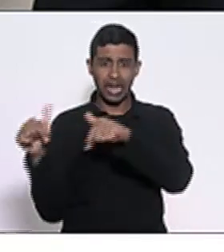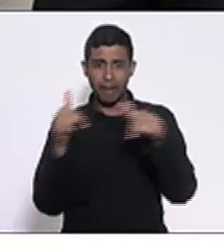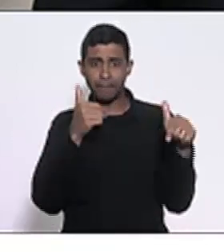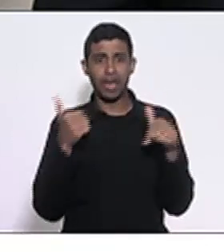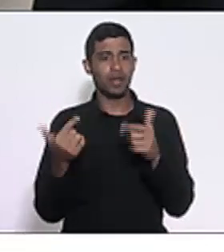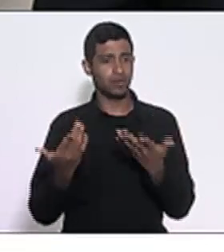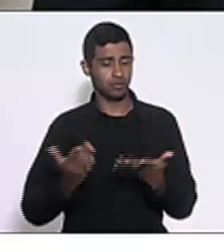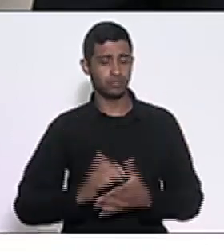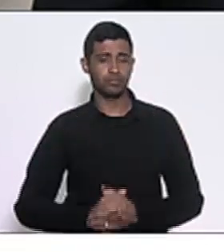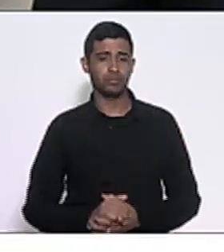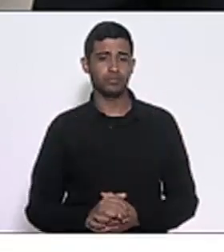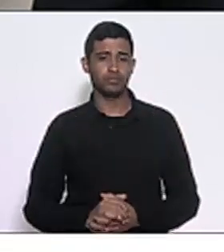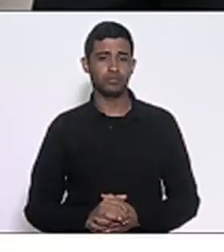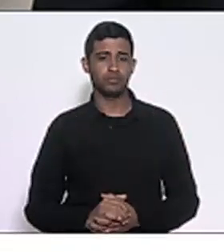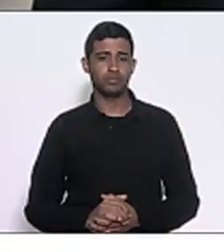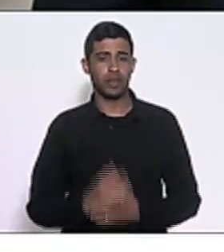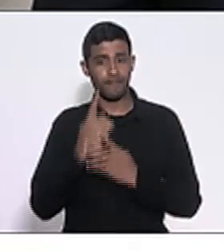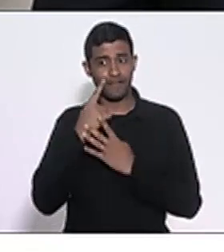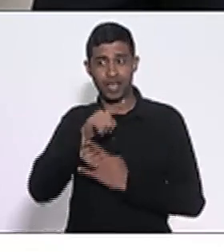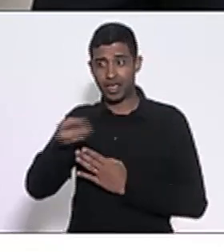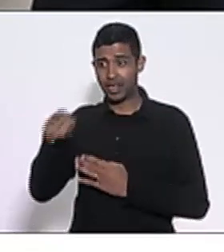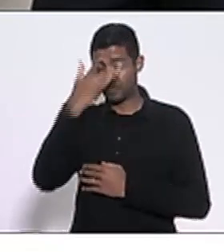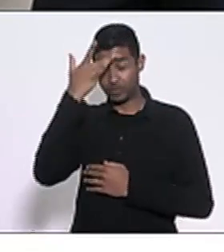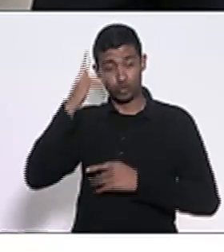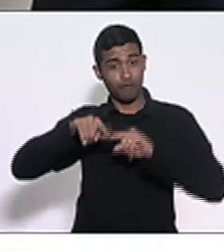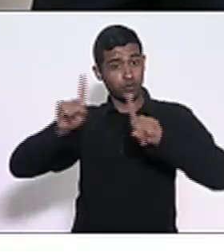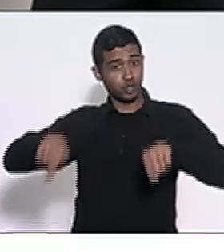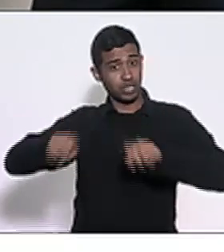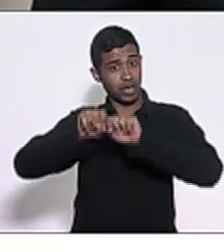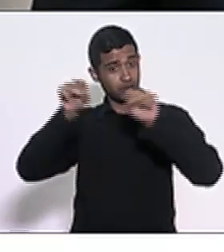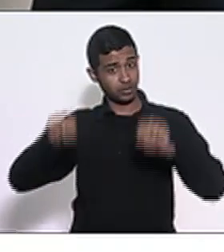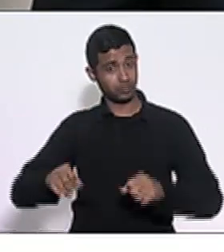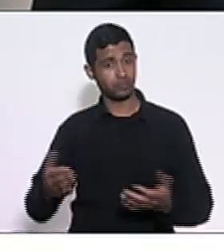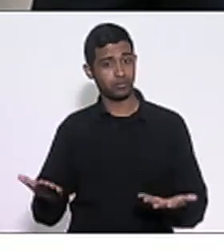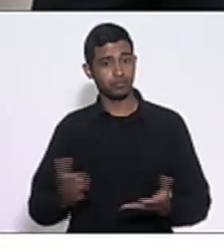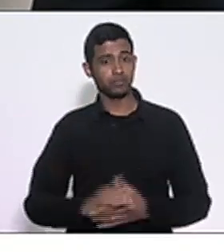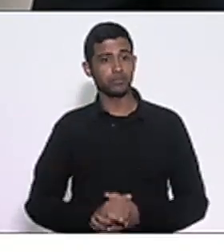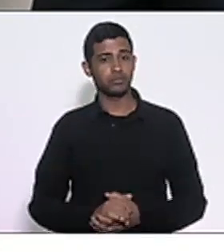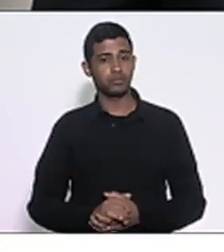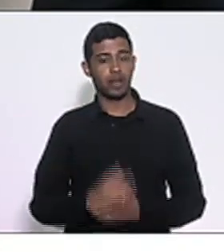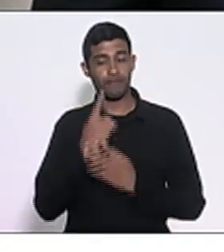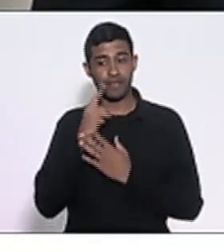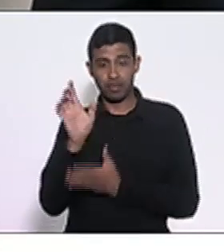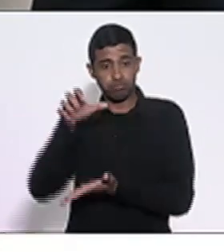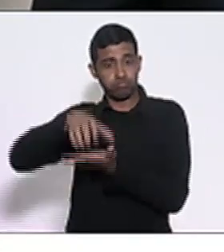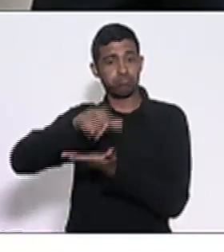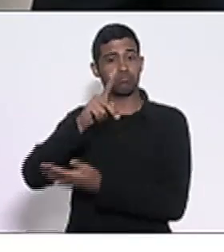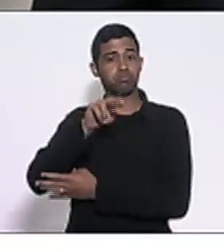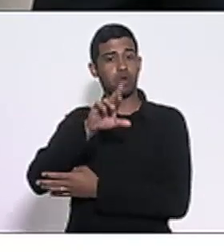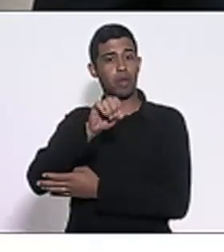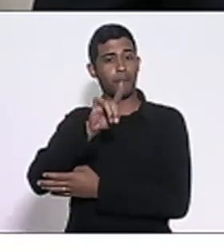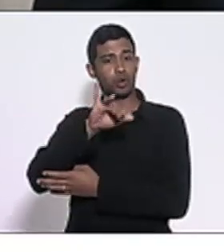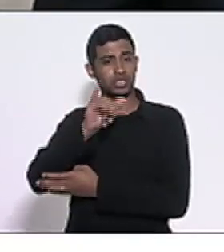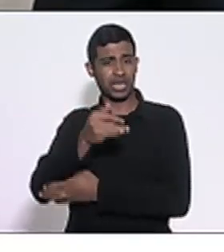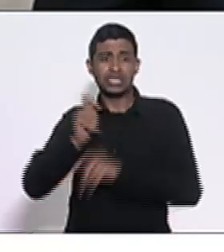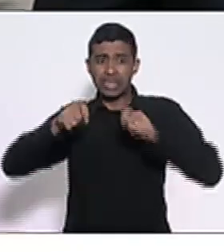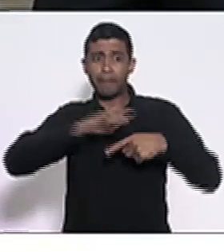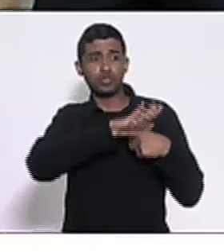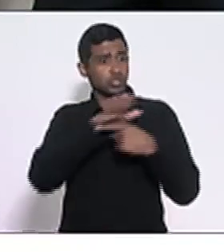de trabalho do servidor público. O Prodege pode ajudar muito nesse